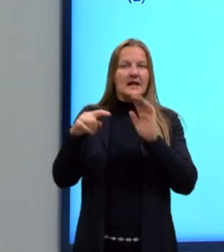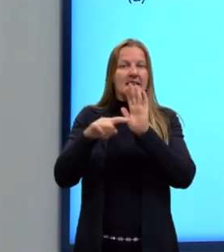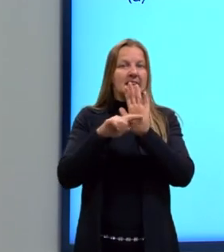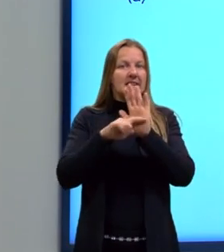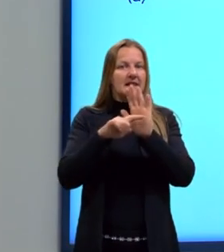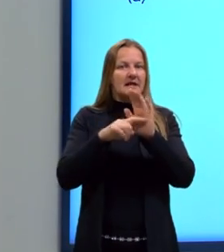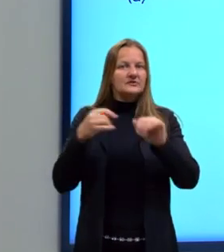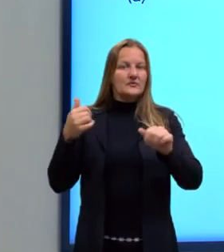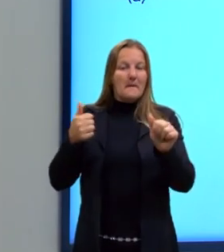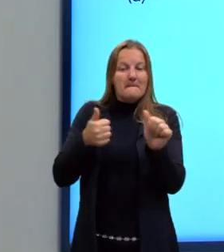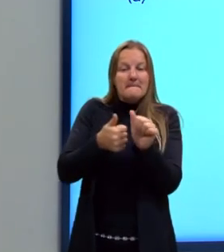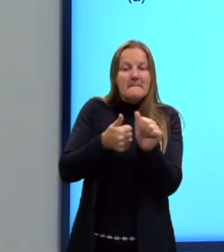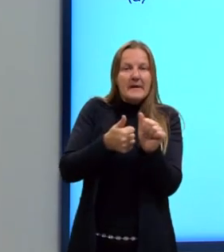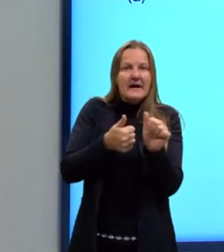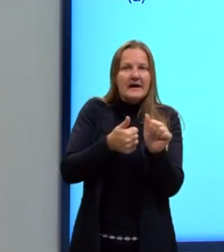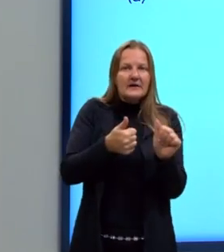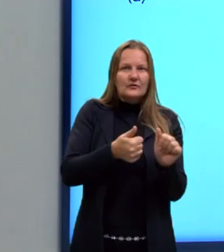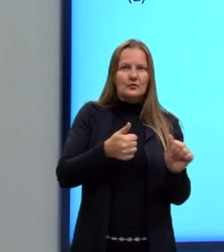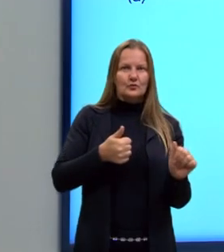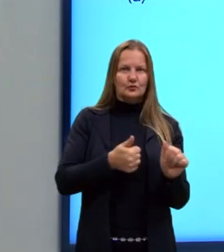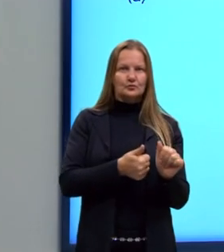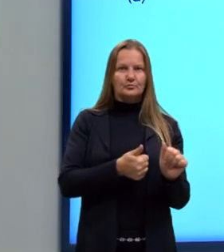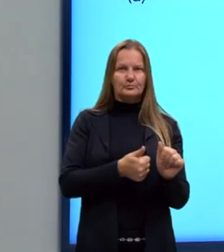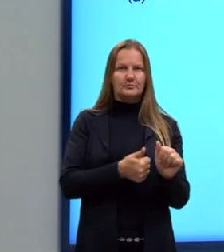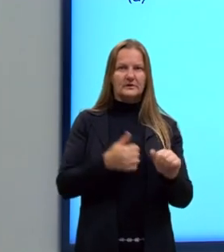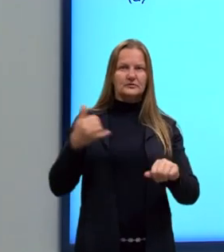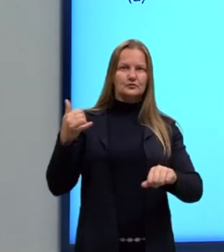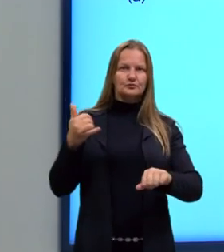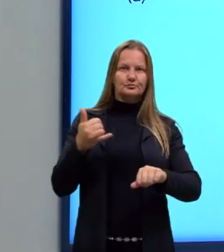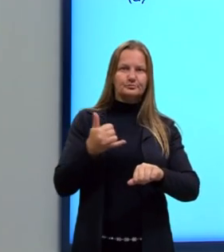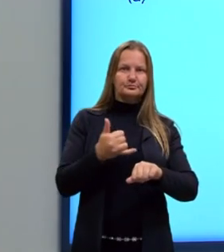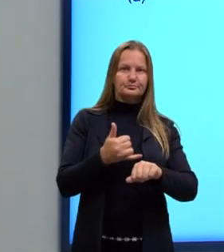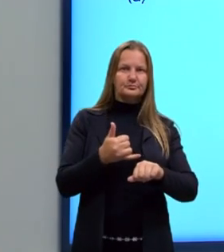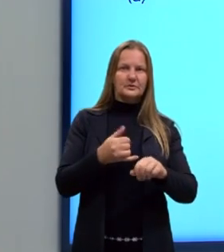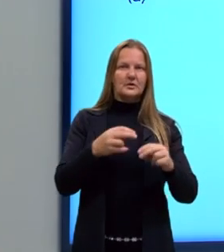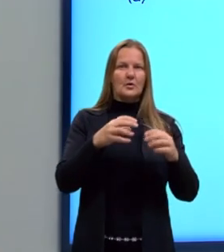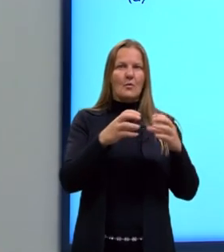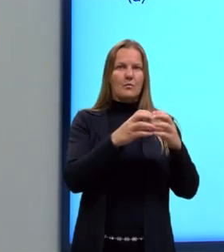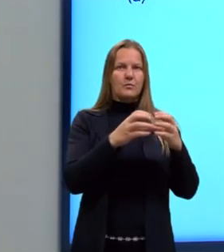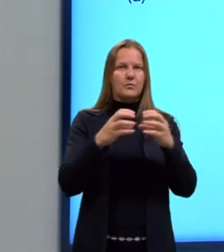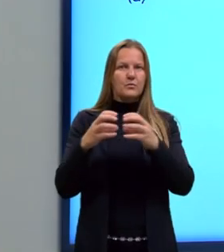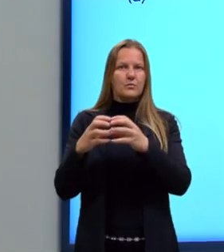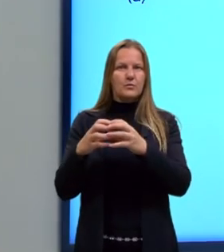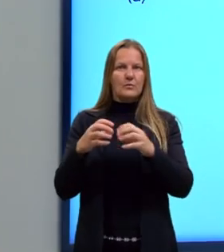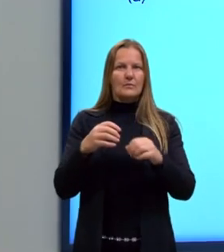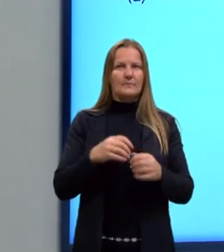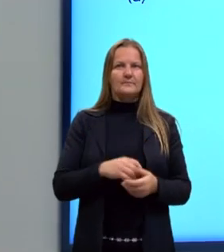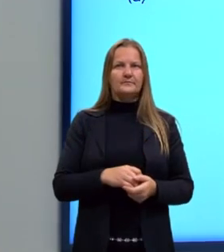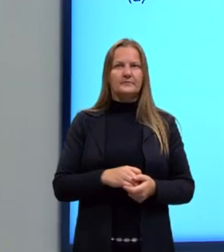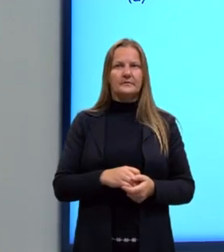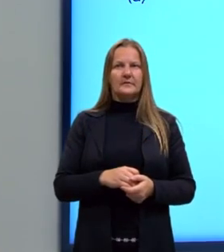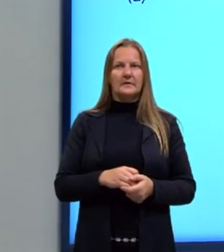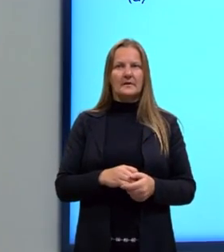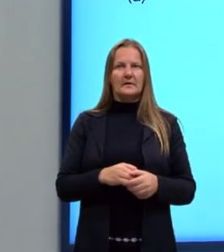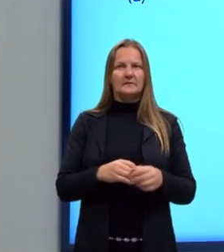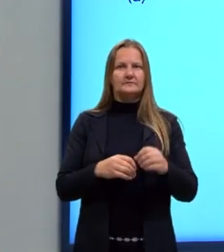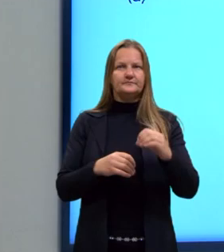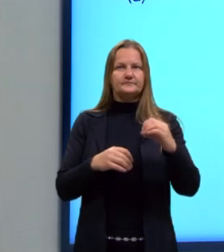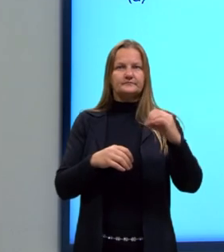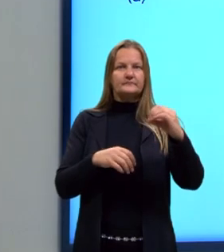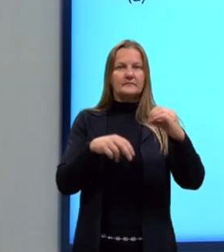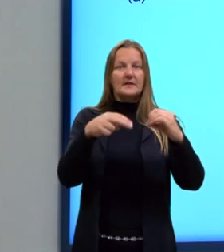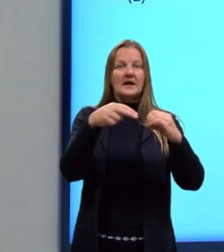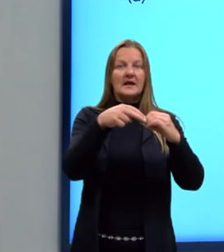próximo tá desses dois corpos que estão neutros que que vai acontecer ele continua neutro